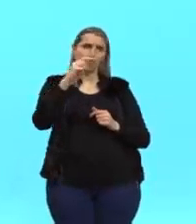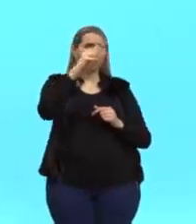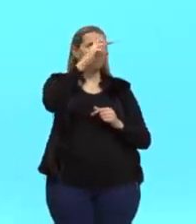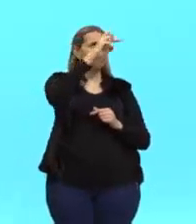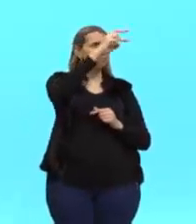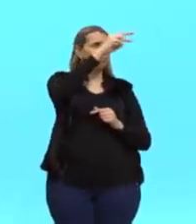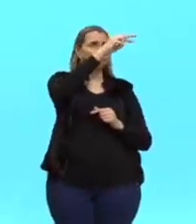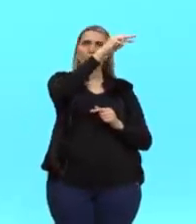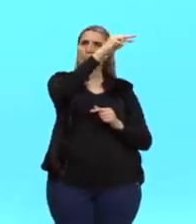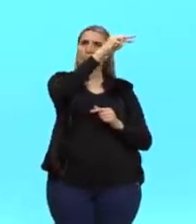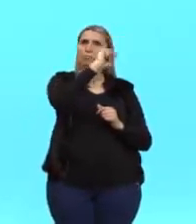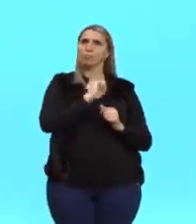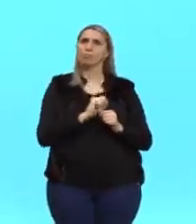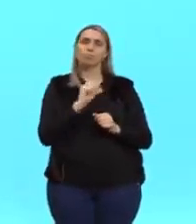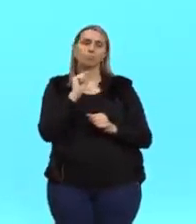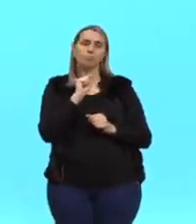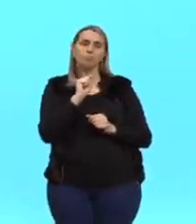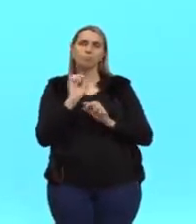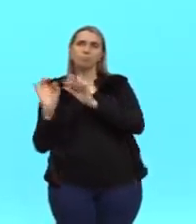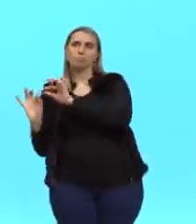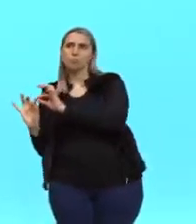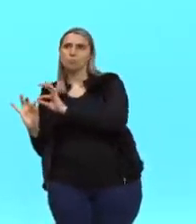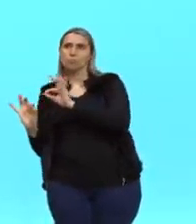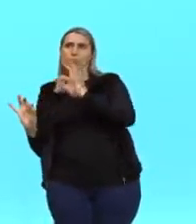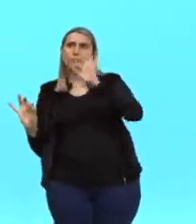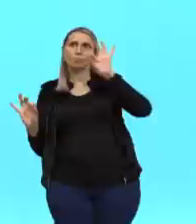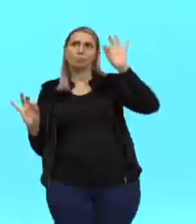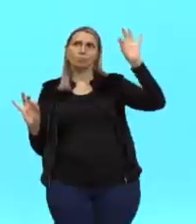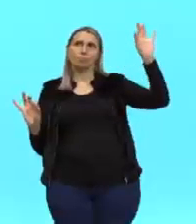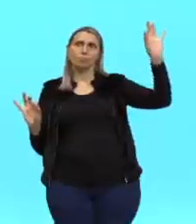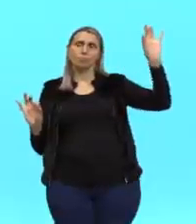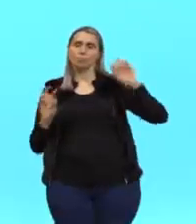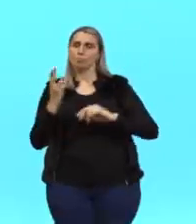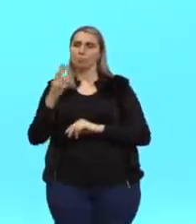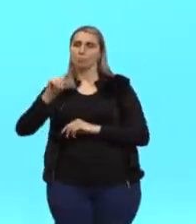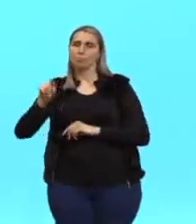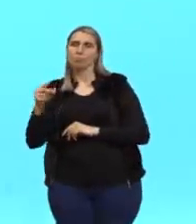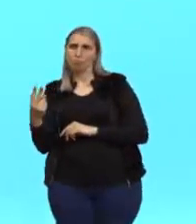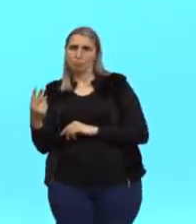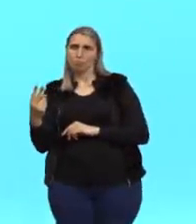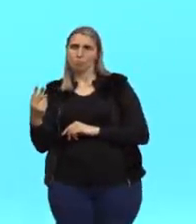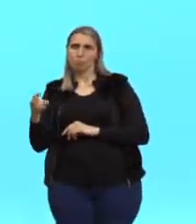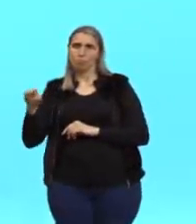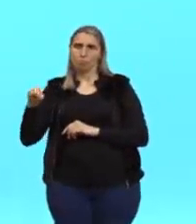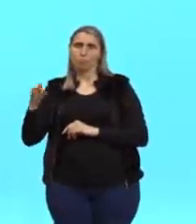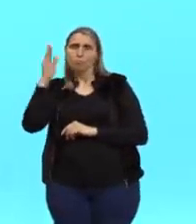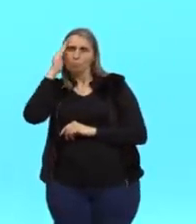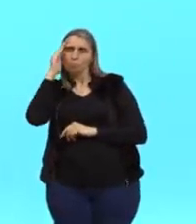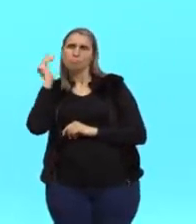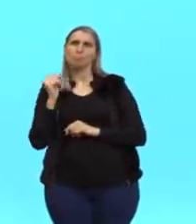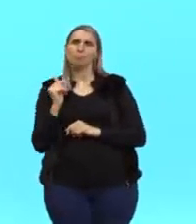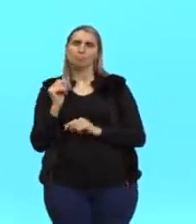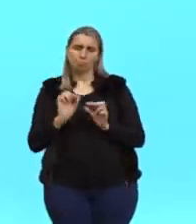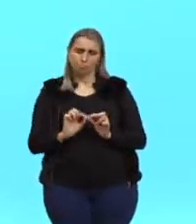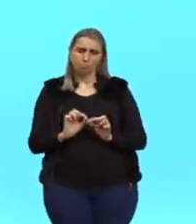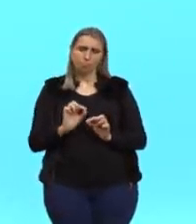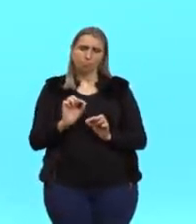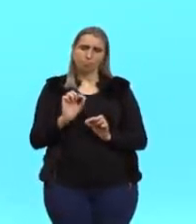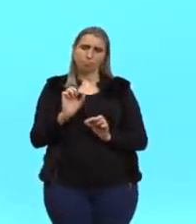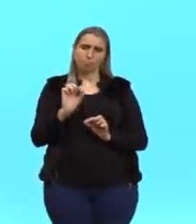rampa, ele deslocou-se 3,2 metros e ele sabia que ele estava aqui a uma altura